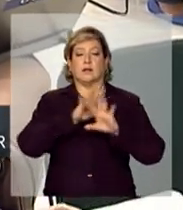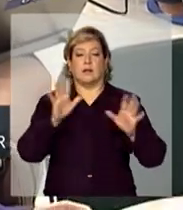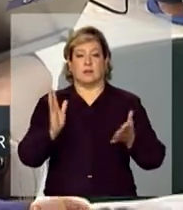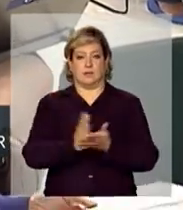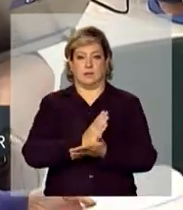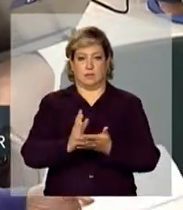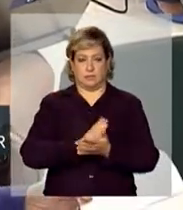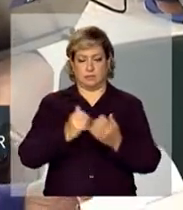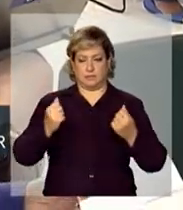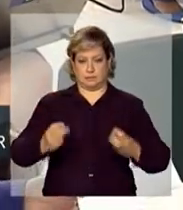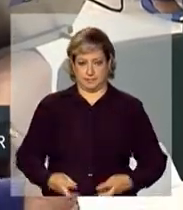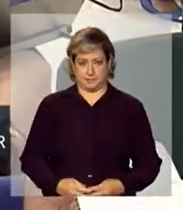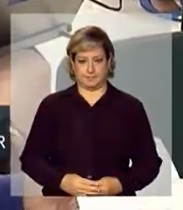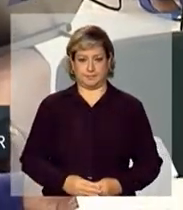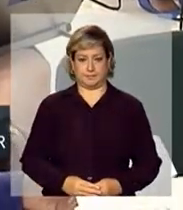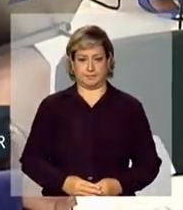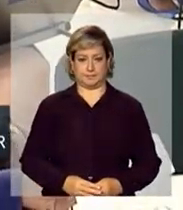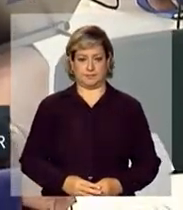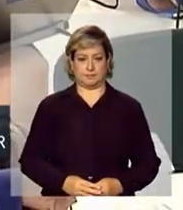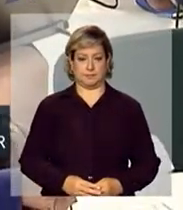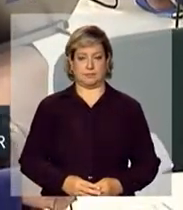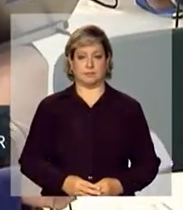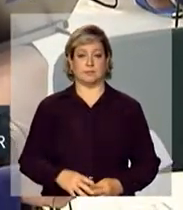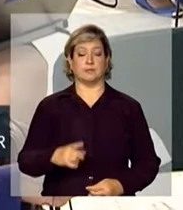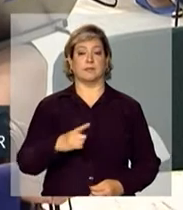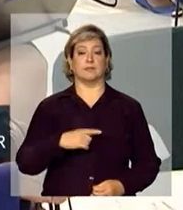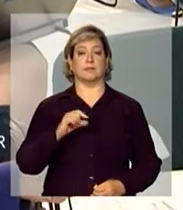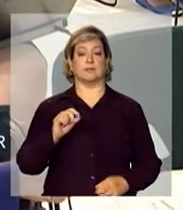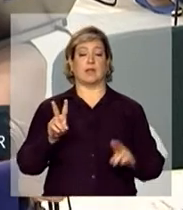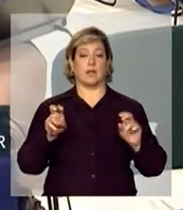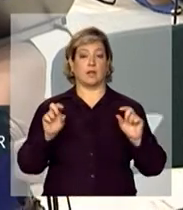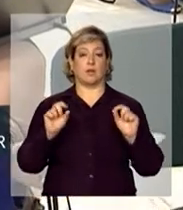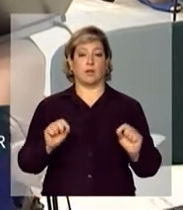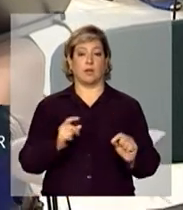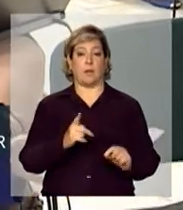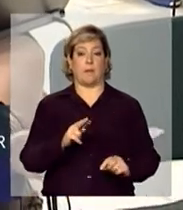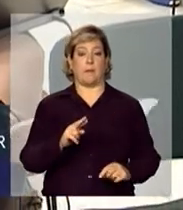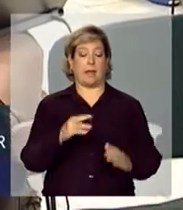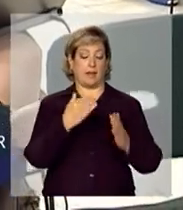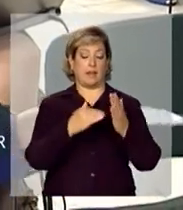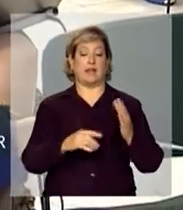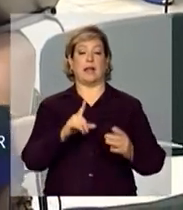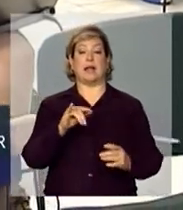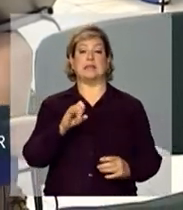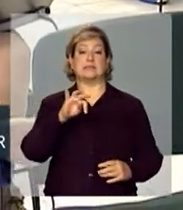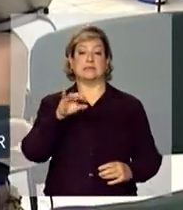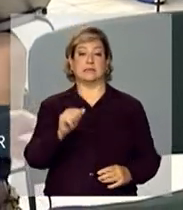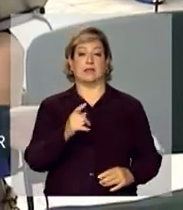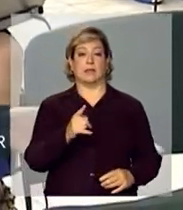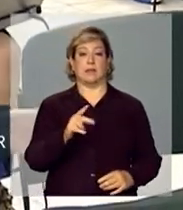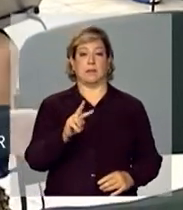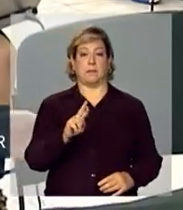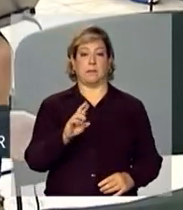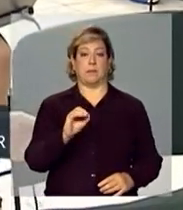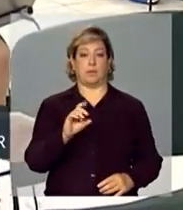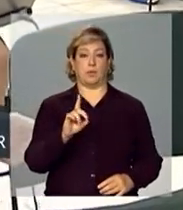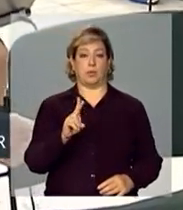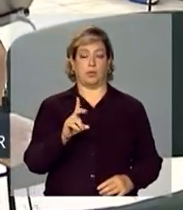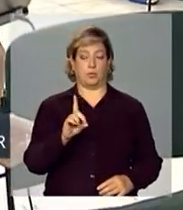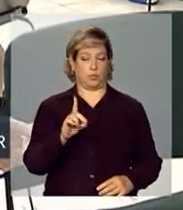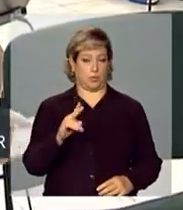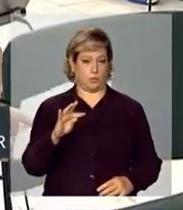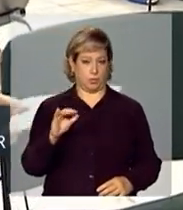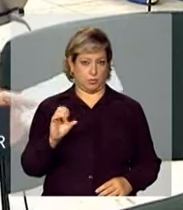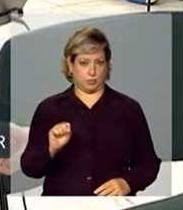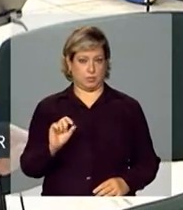verdade detalhar alguns pontos é a questão dos produtos essenciais a lista de produtos essenciais que vai ser definida no conselho de